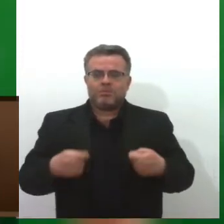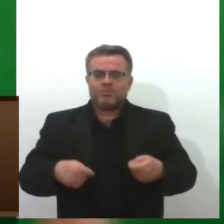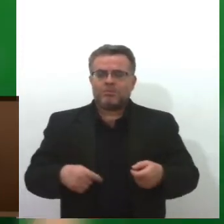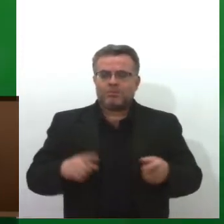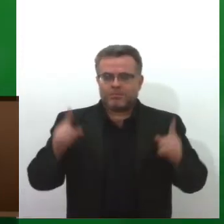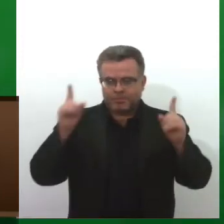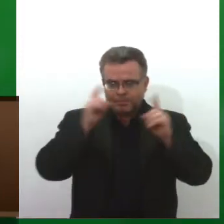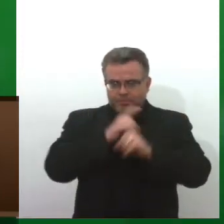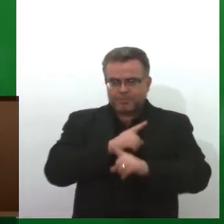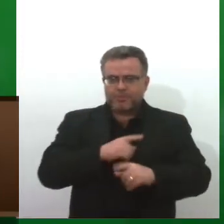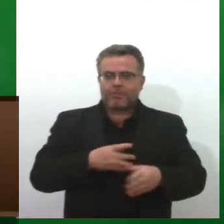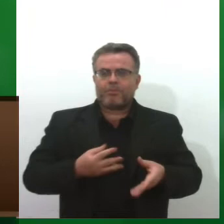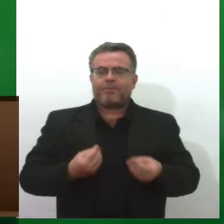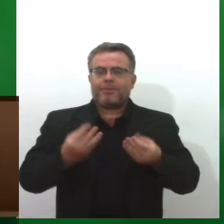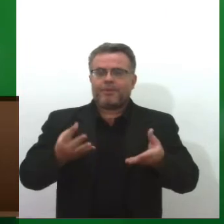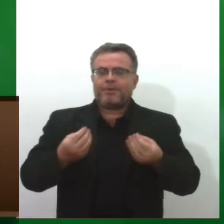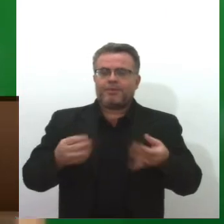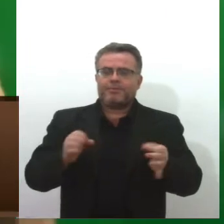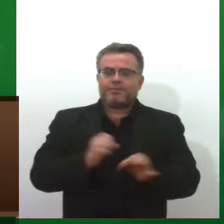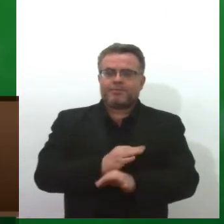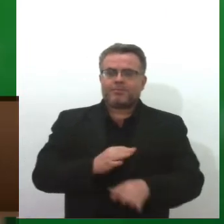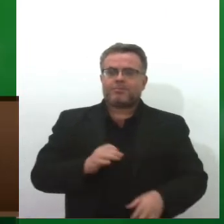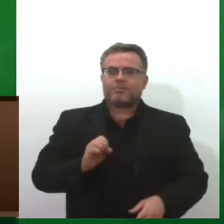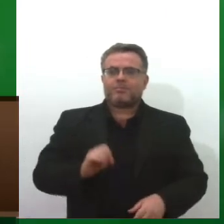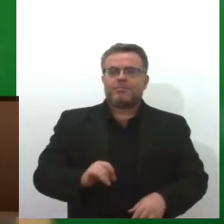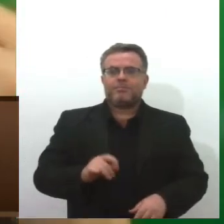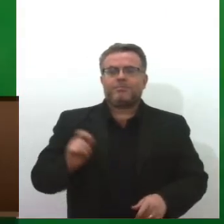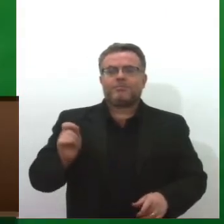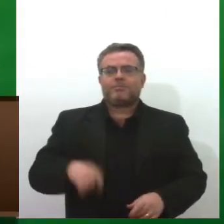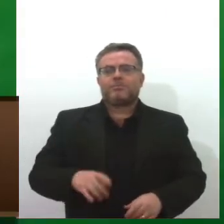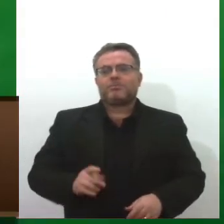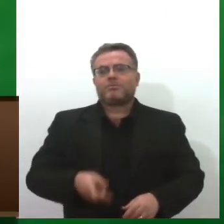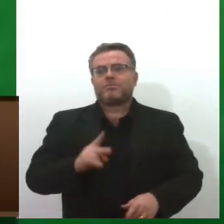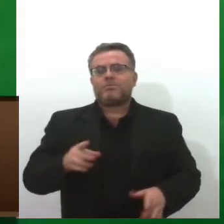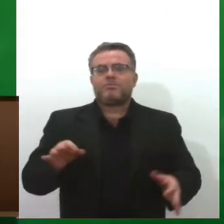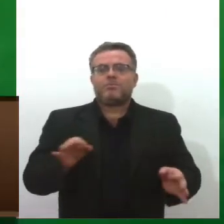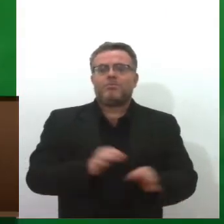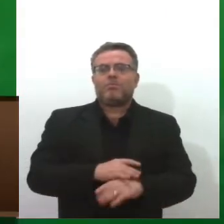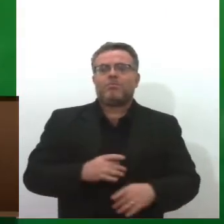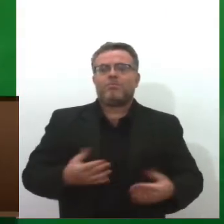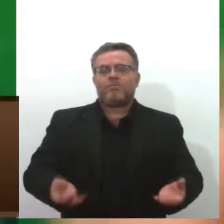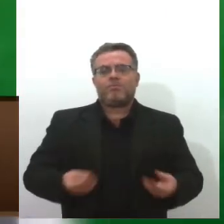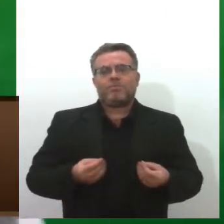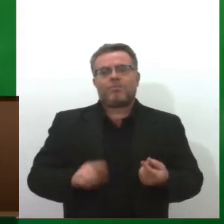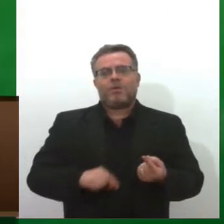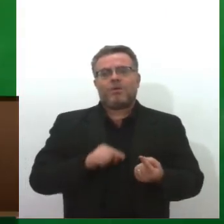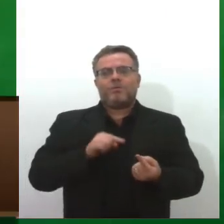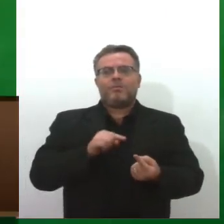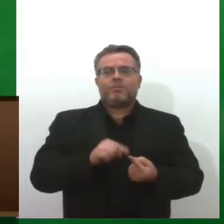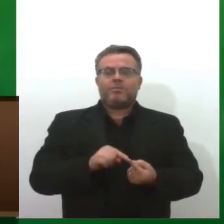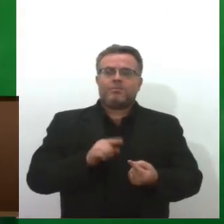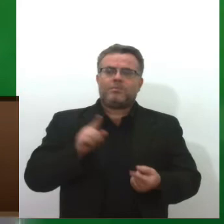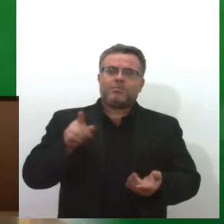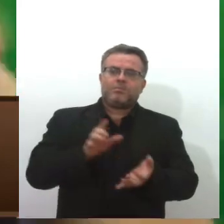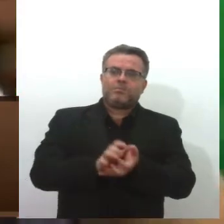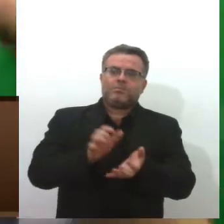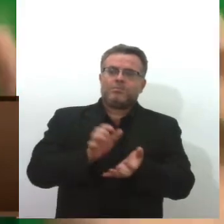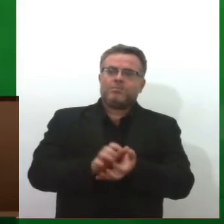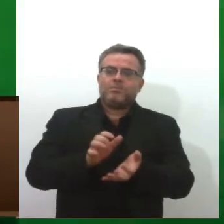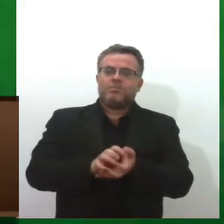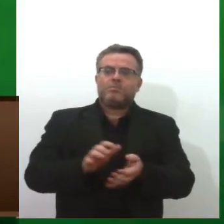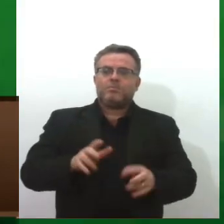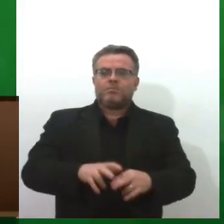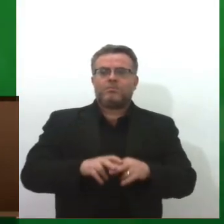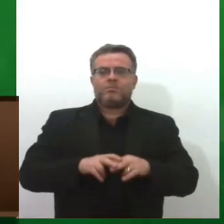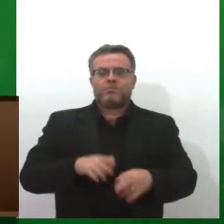o escoamento, já que a produção de milho desse Sergipe ela é bem destinada para Pernambuco, que é um dos nossos vizinhos. Então, eu acredito que